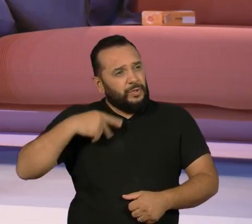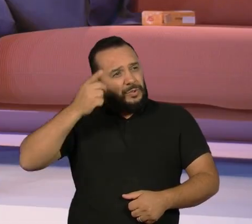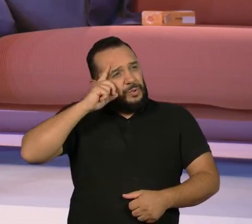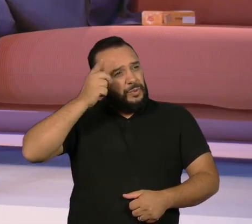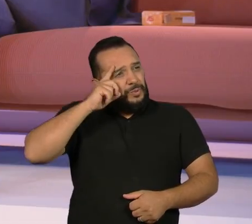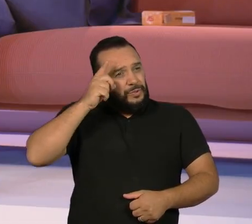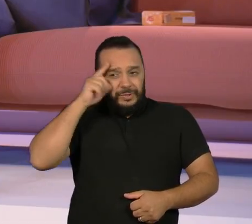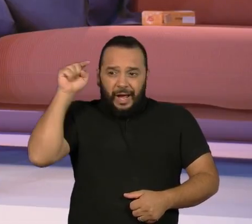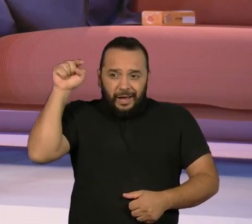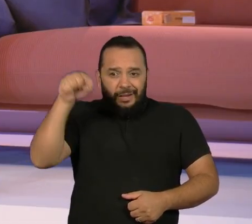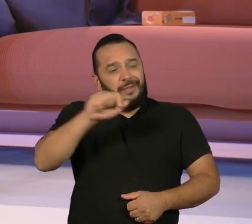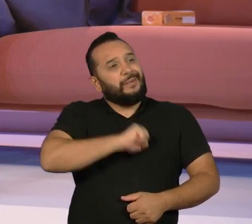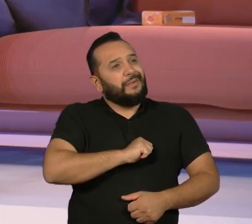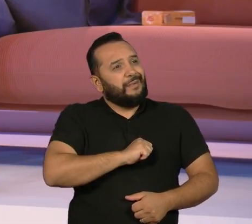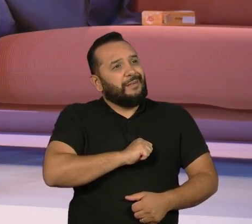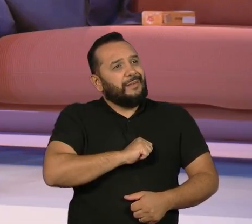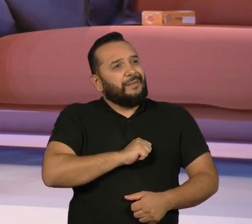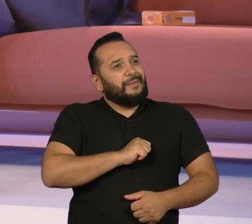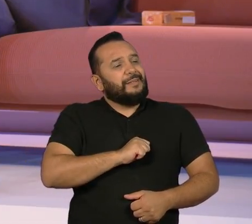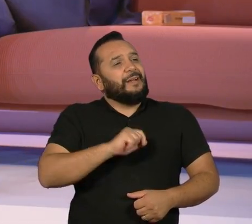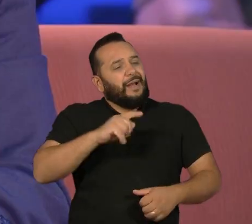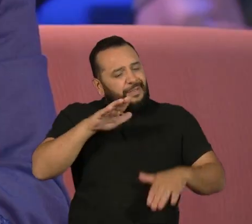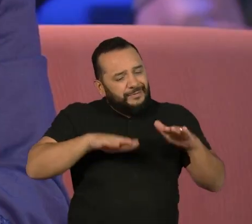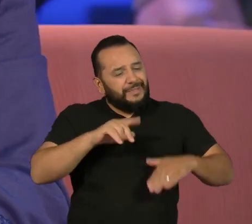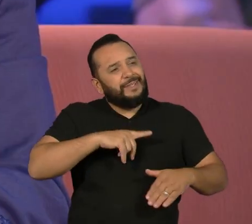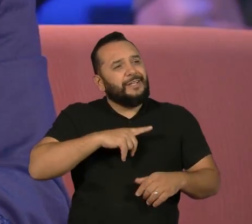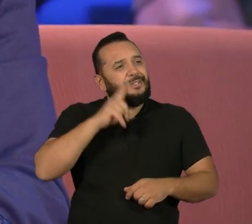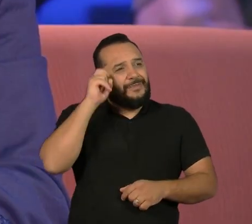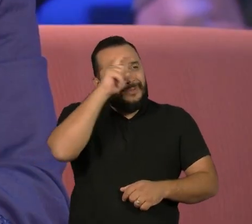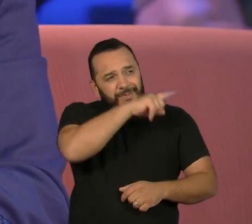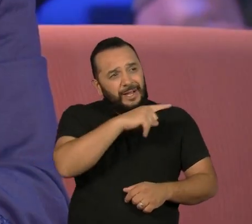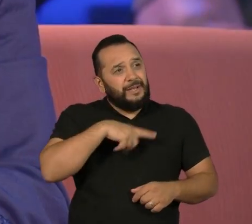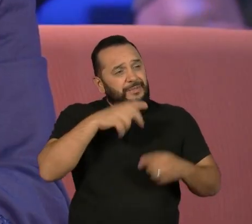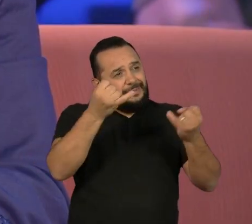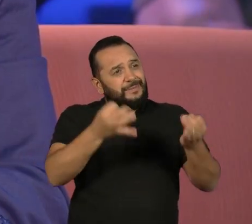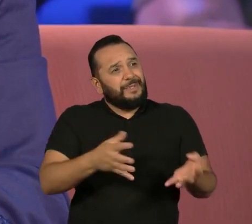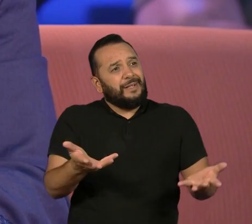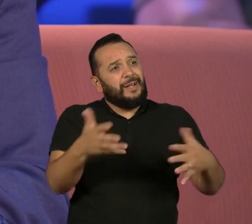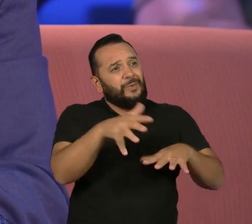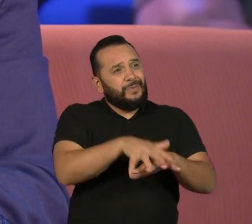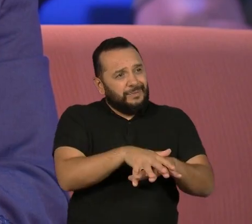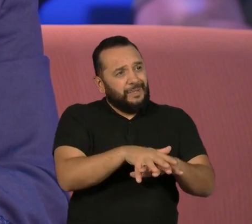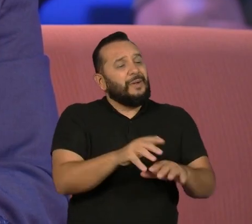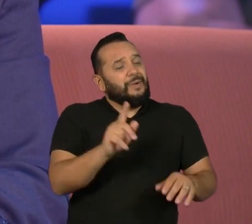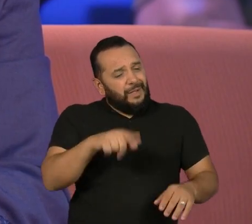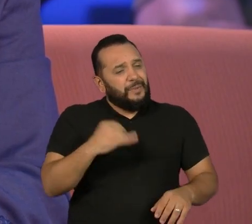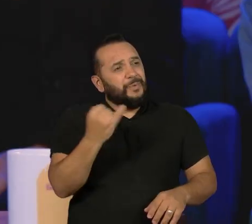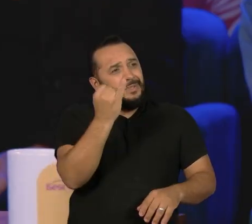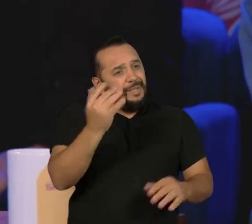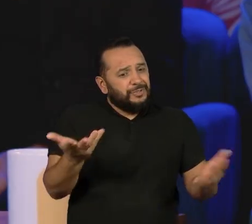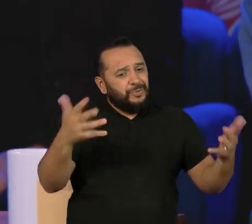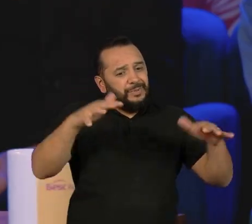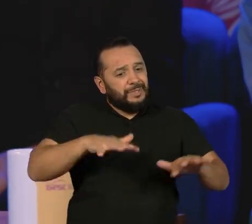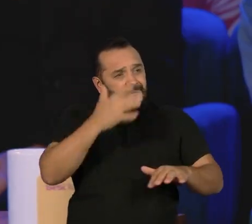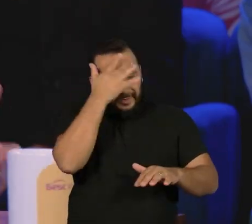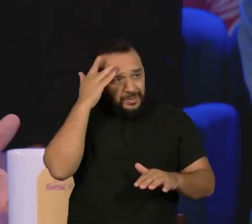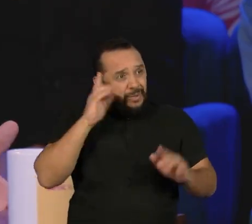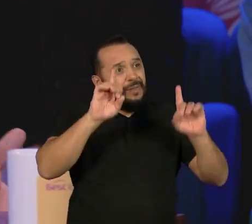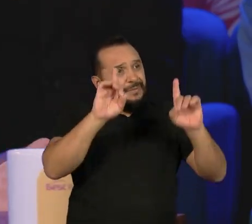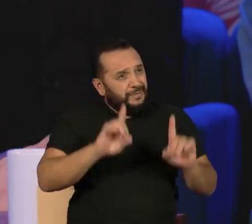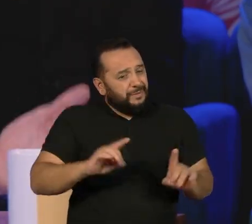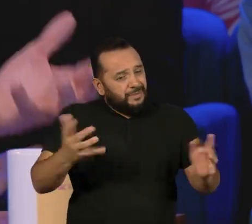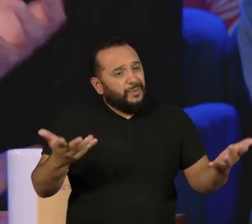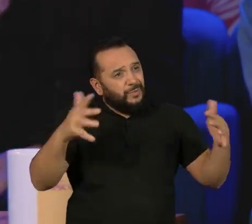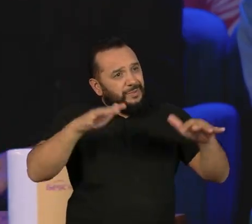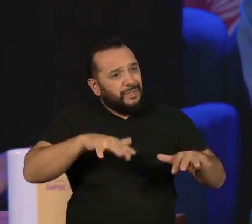estão ali, com a dificuldade, né? A gente fala muito de inclusão e ela é essencial. As pessoas com deficiência nas mesmas salas de